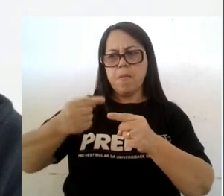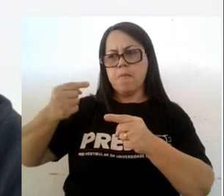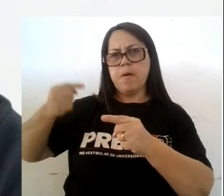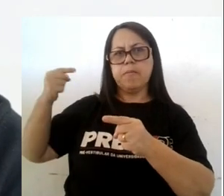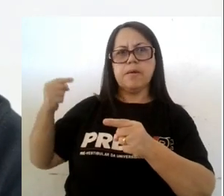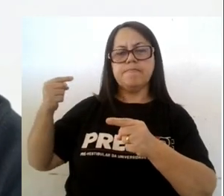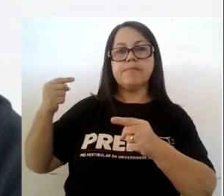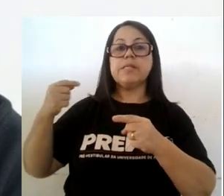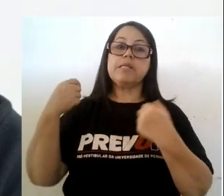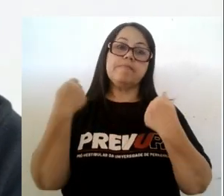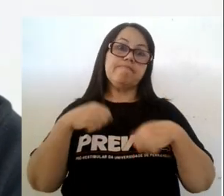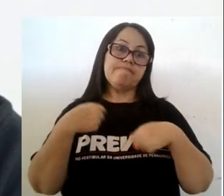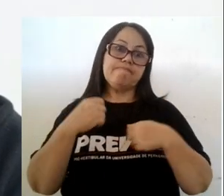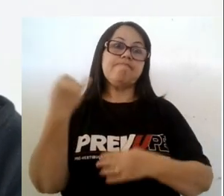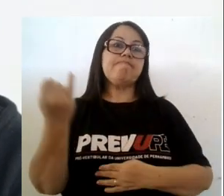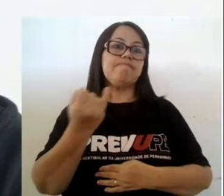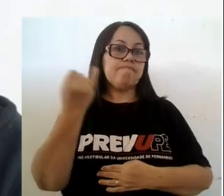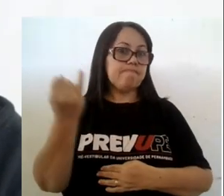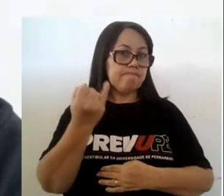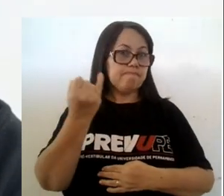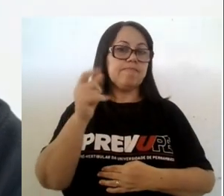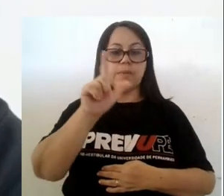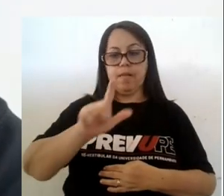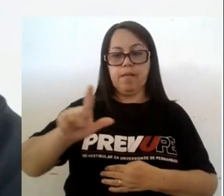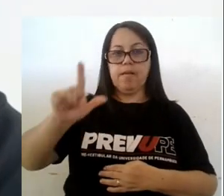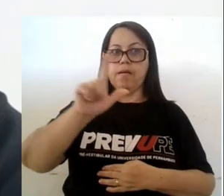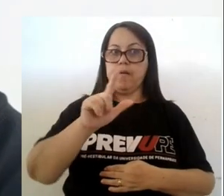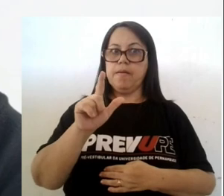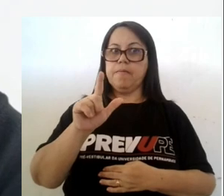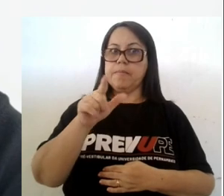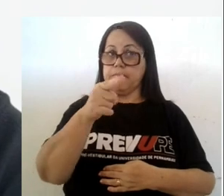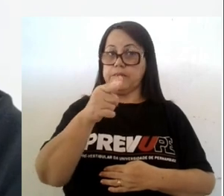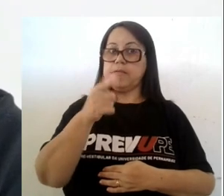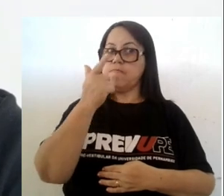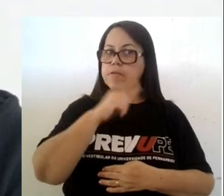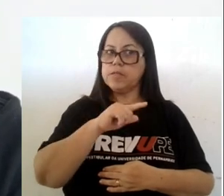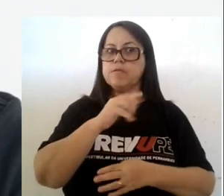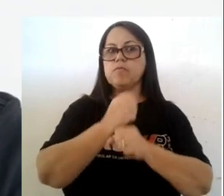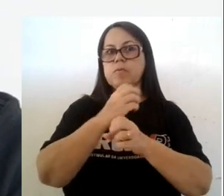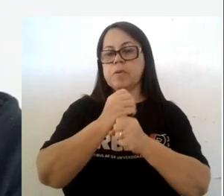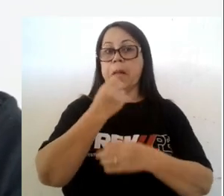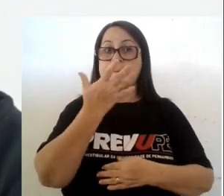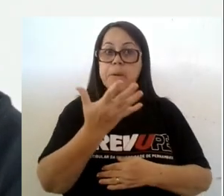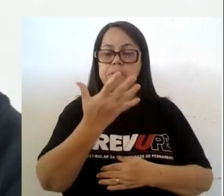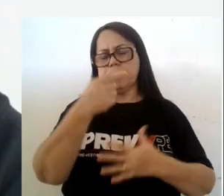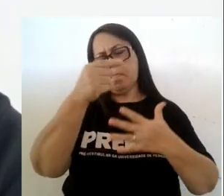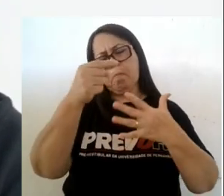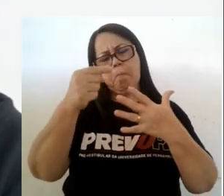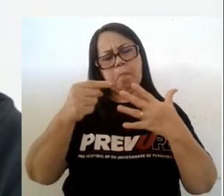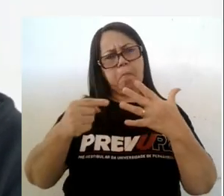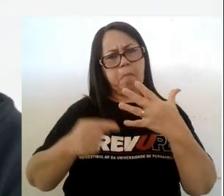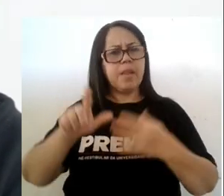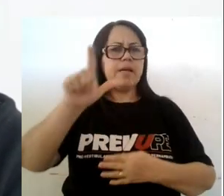mostrando que estudar essa disciplina com atenção é crucial para vocês se saírem bem eh os tópicos mais